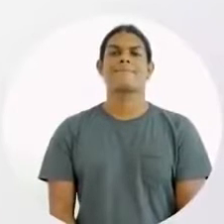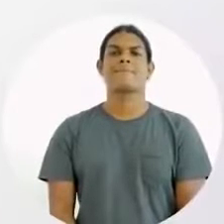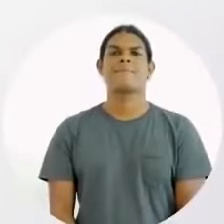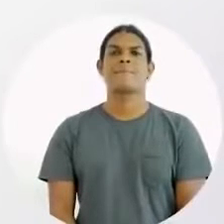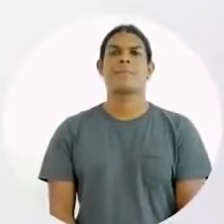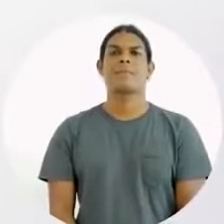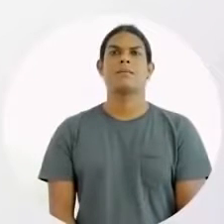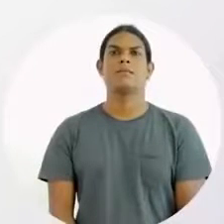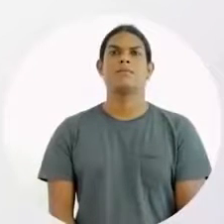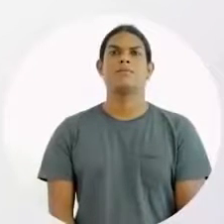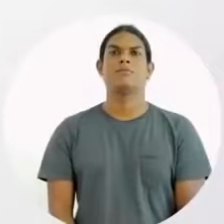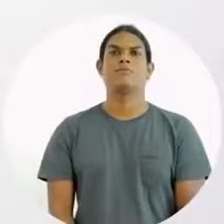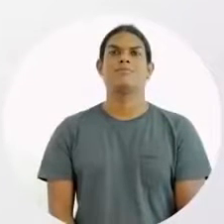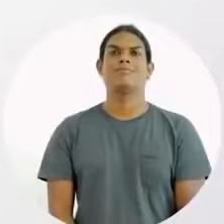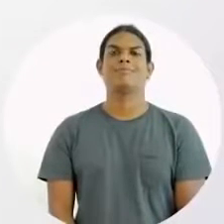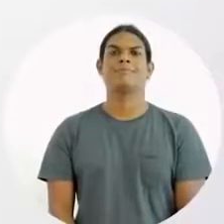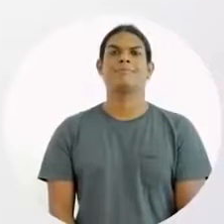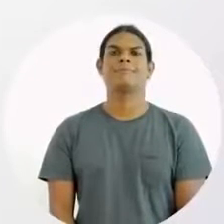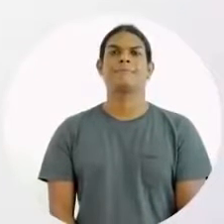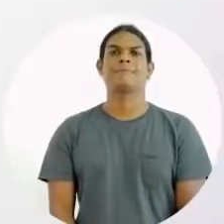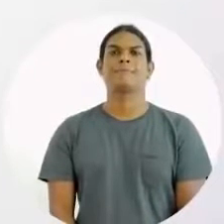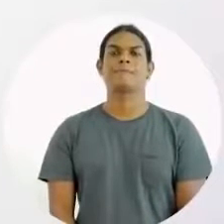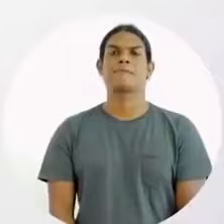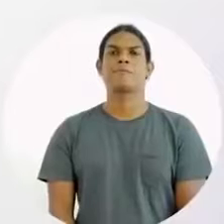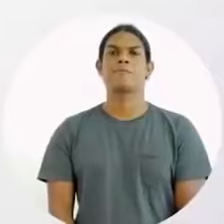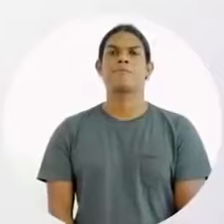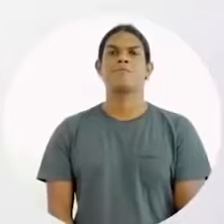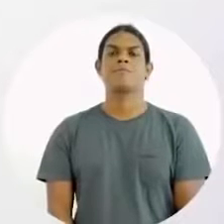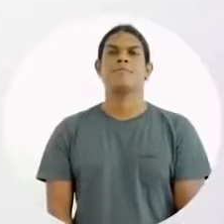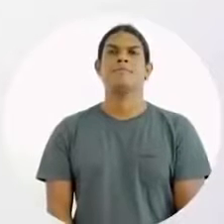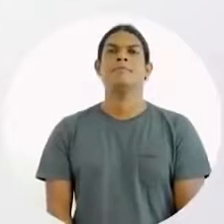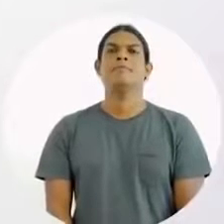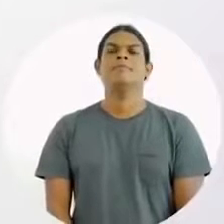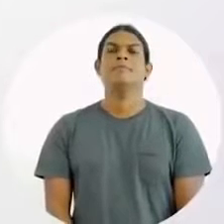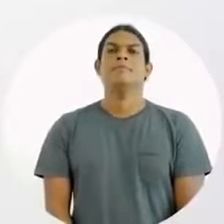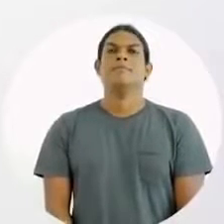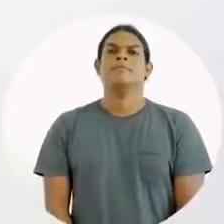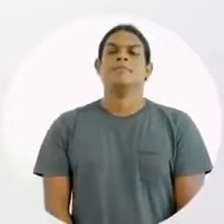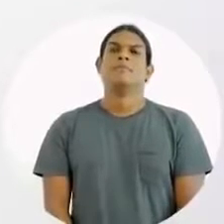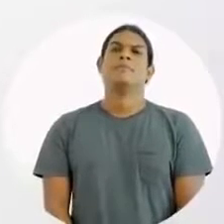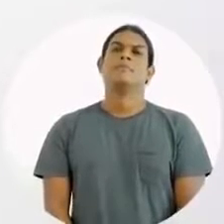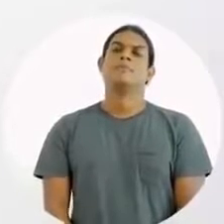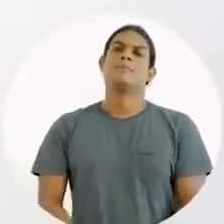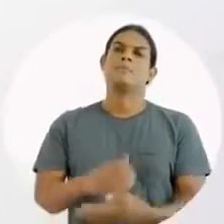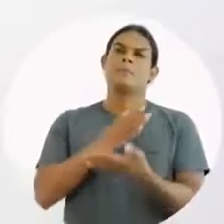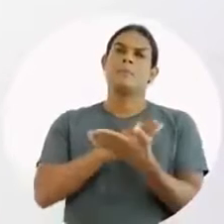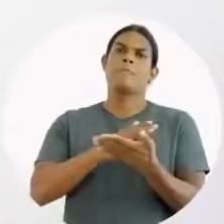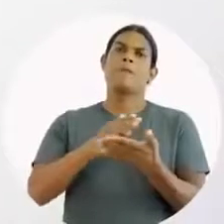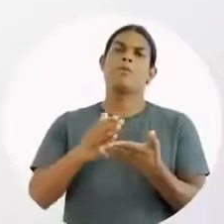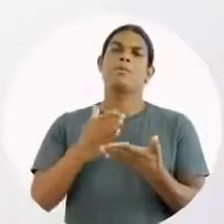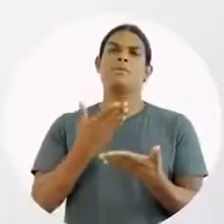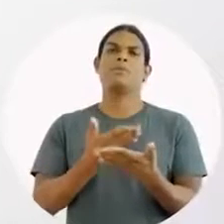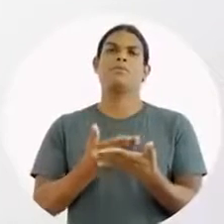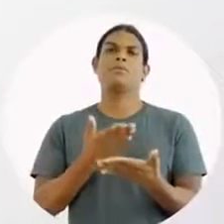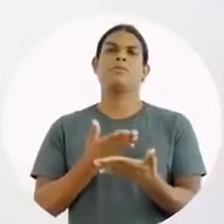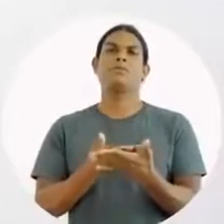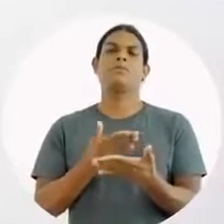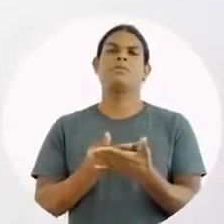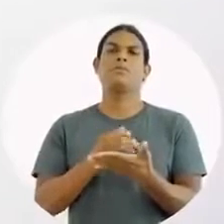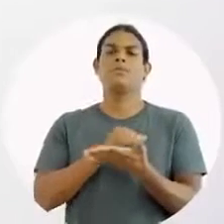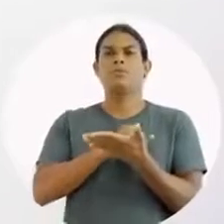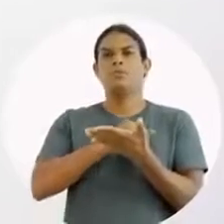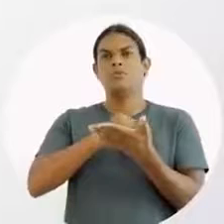gente precisa visualizar hoje. E, por fim, introdução à gestão de pessoas. Vamos iniciar falando sobre a